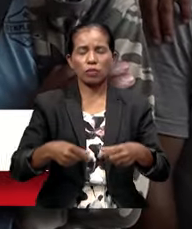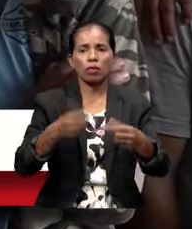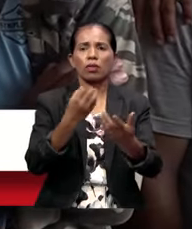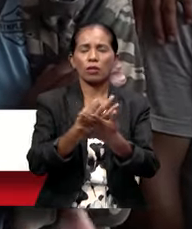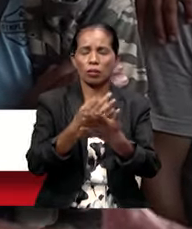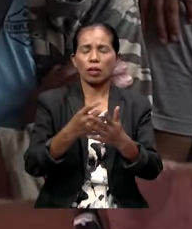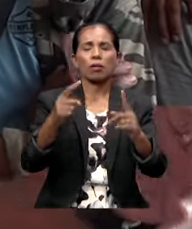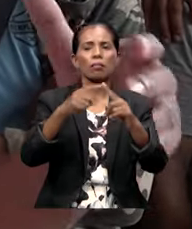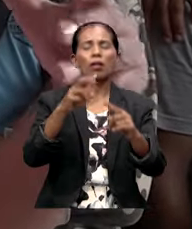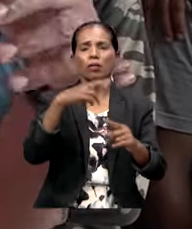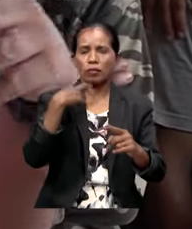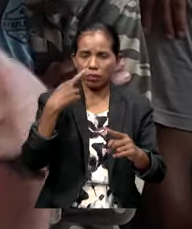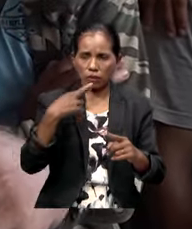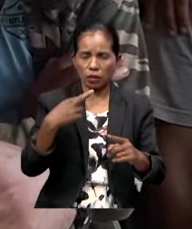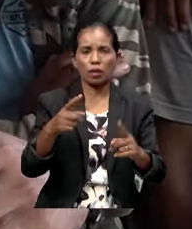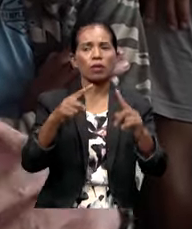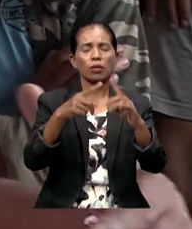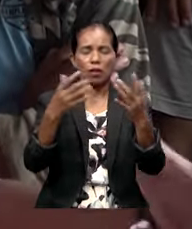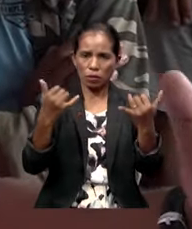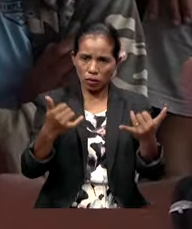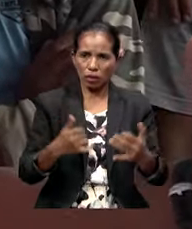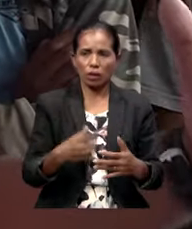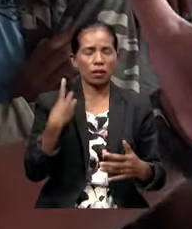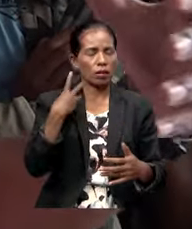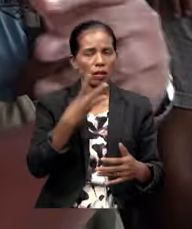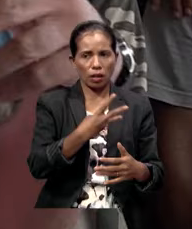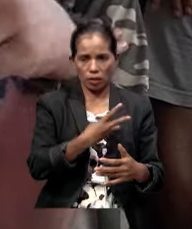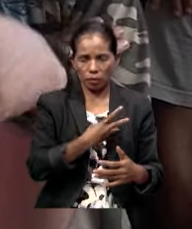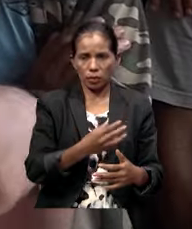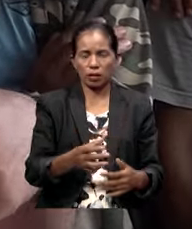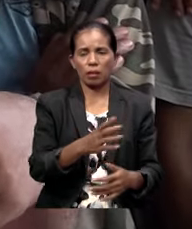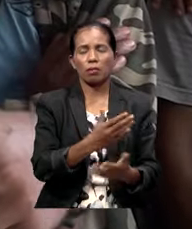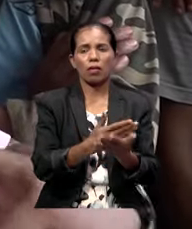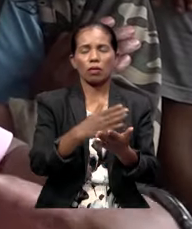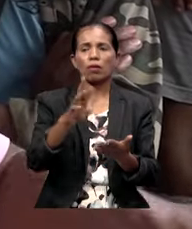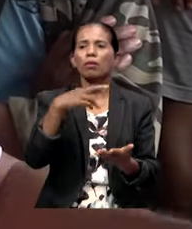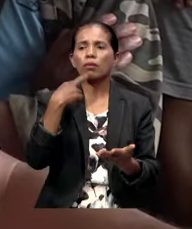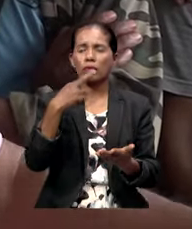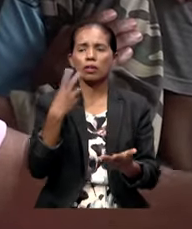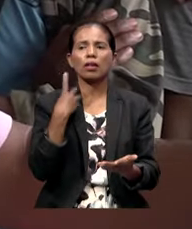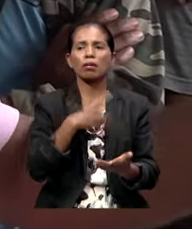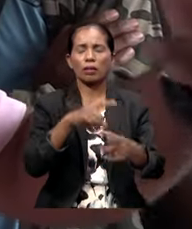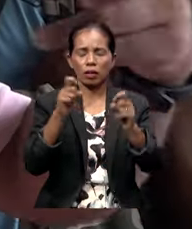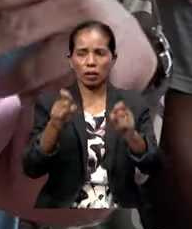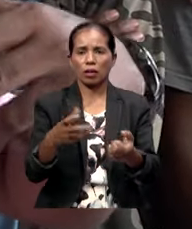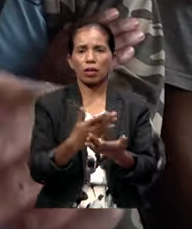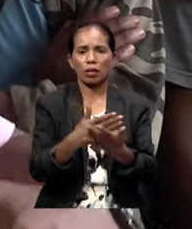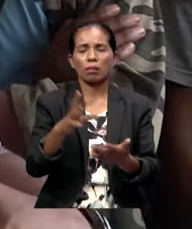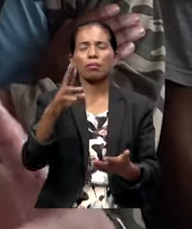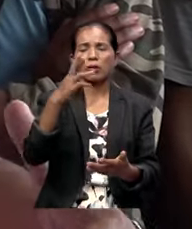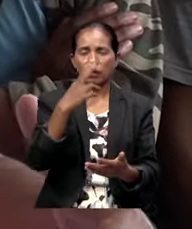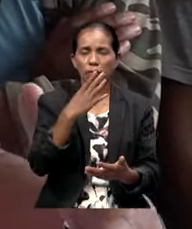fos mas na realidade agora da ne ami consumidores sira nebe mak mai hola fos. Ami tem que rola mos ho mas midar.